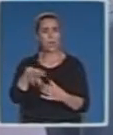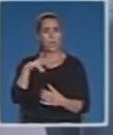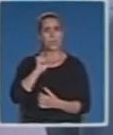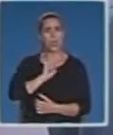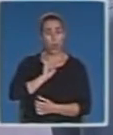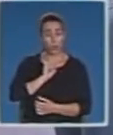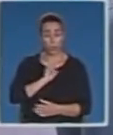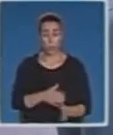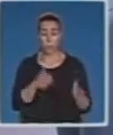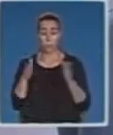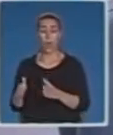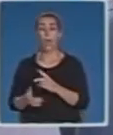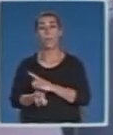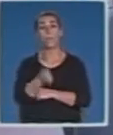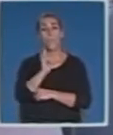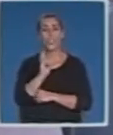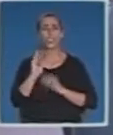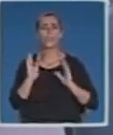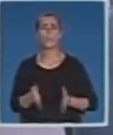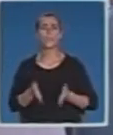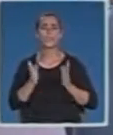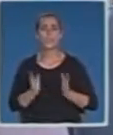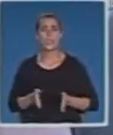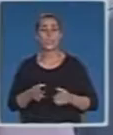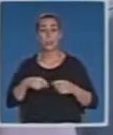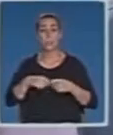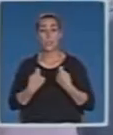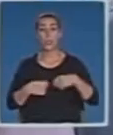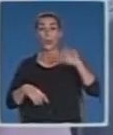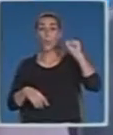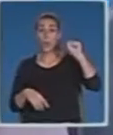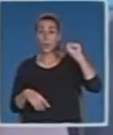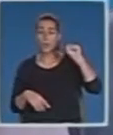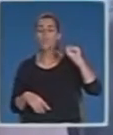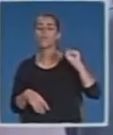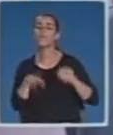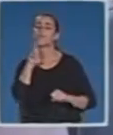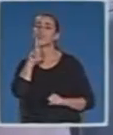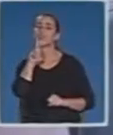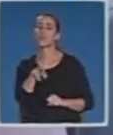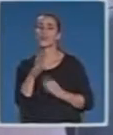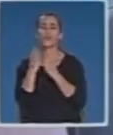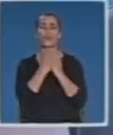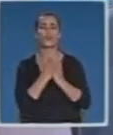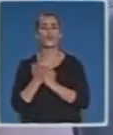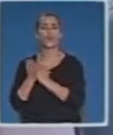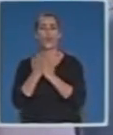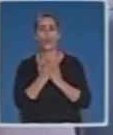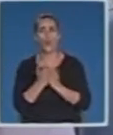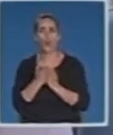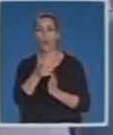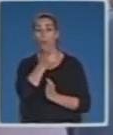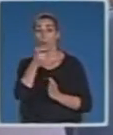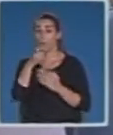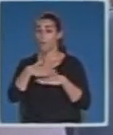relativamente às pescas, também era preciso que o Partido Socialista tivesse respondido a um estudo que se comprometeu a